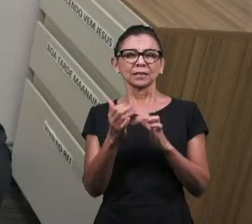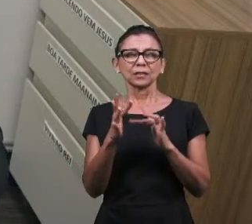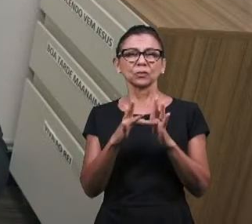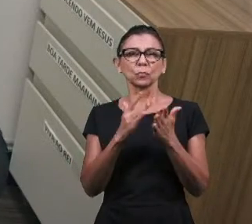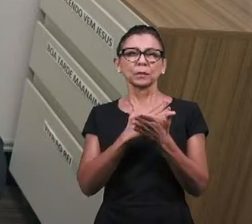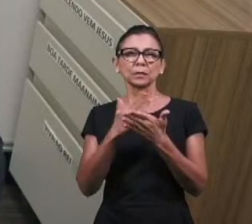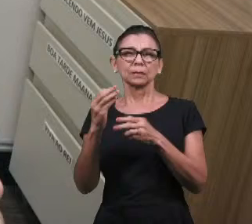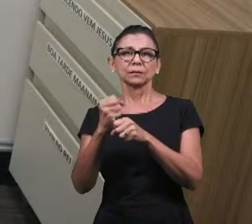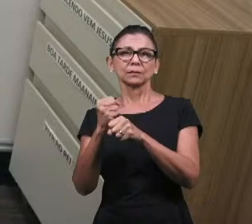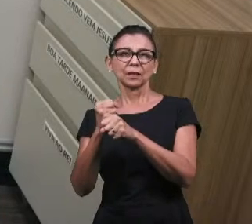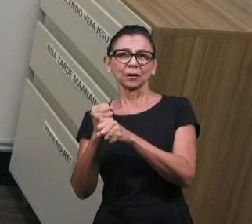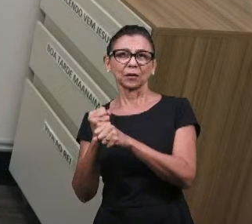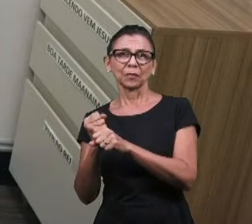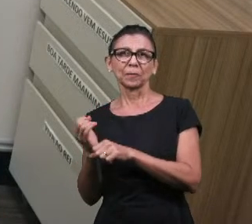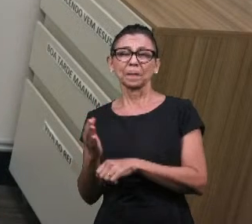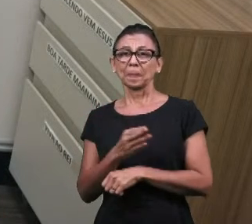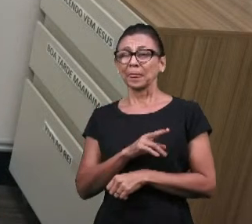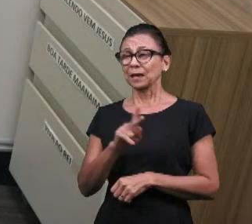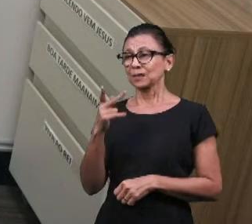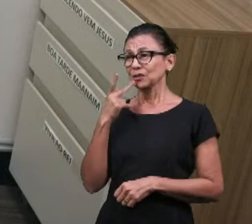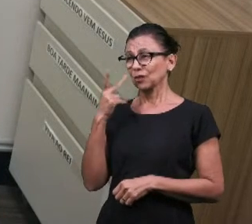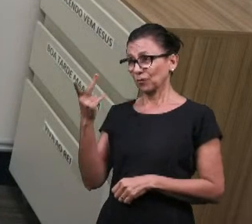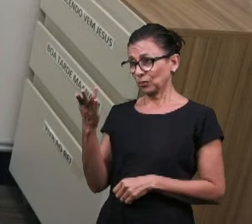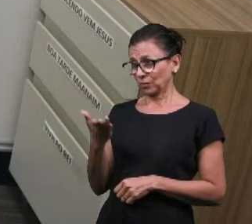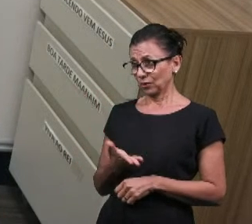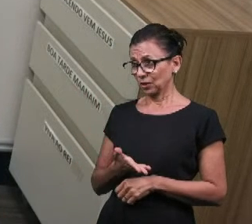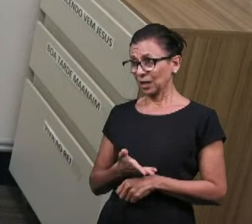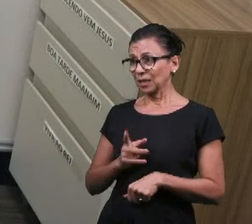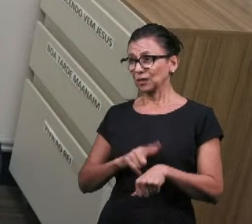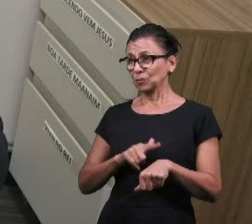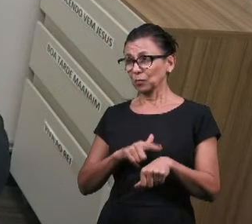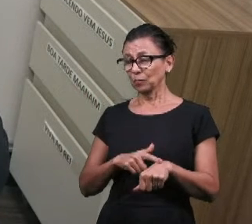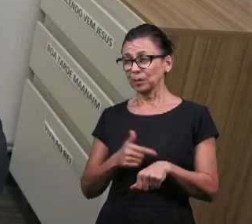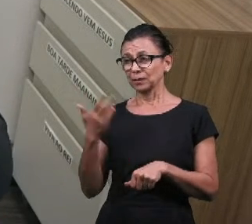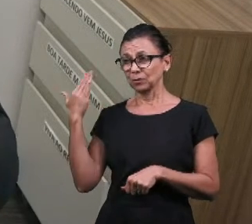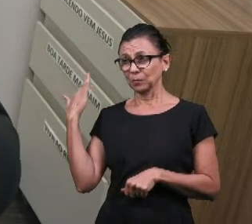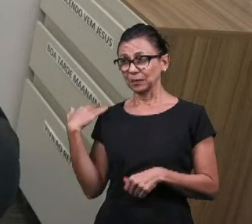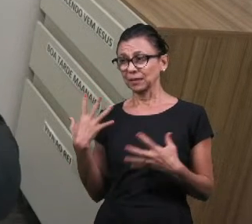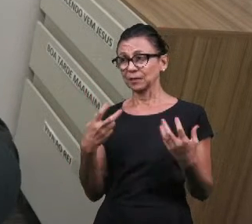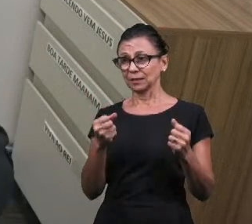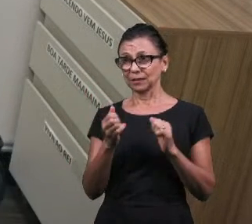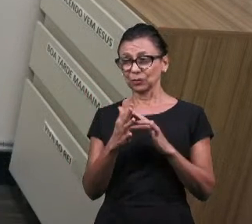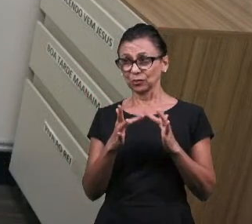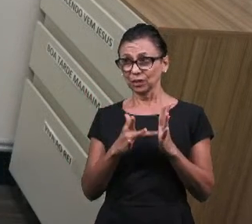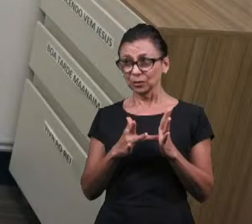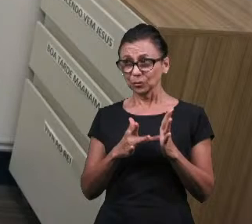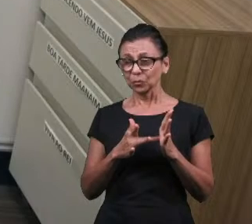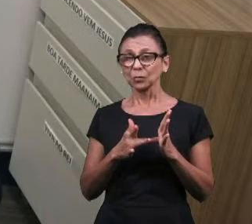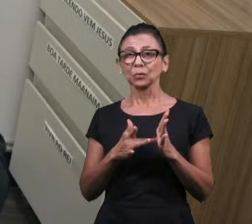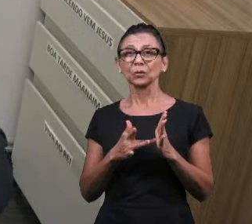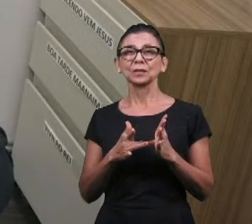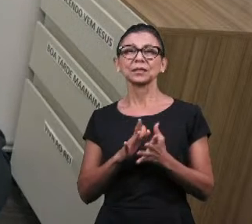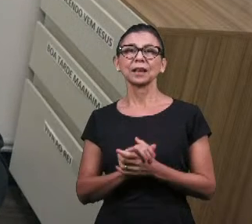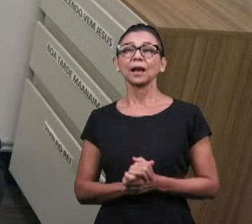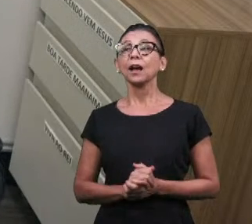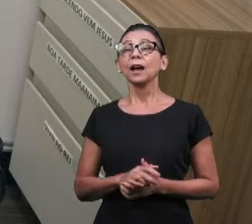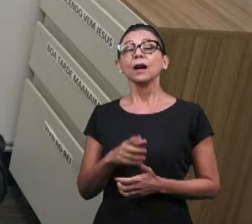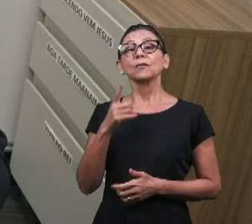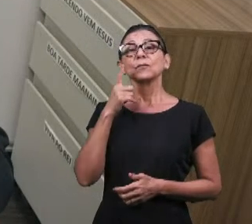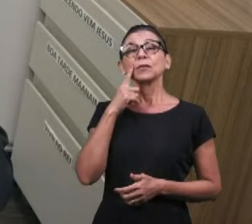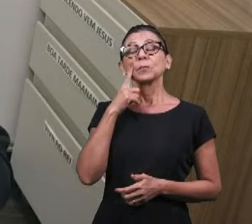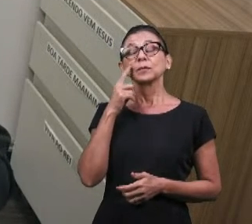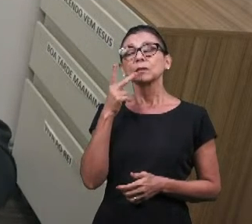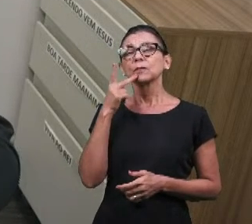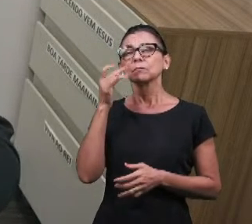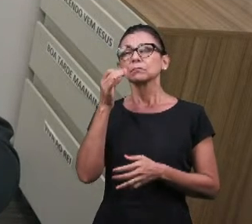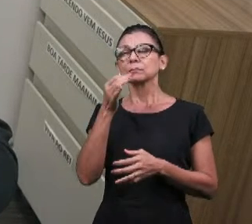o pastor já mencionou sobre a conversão, daqui a pouquinho a gente fala sobre a ceia do último domingo, a ceia mundial. E